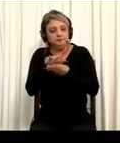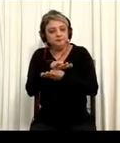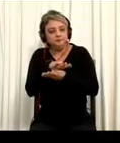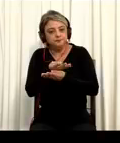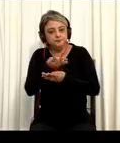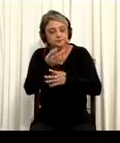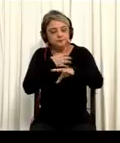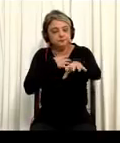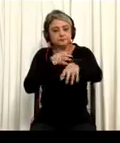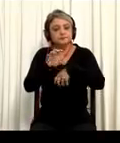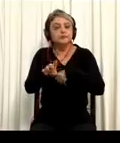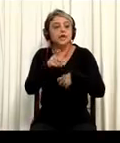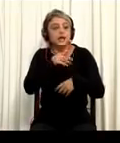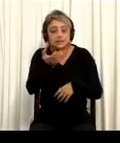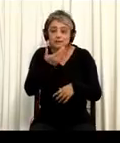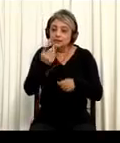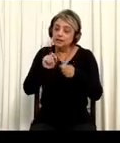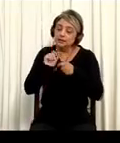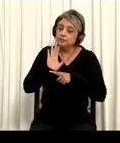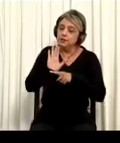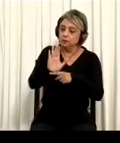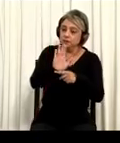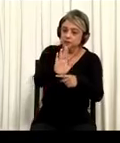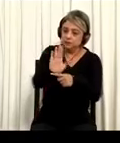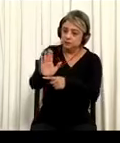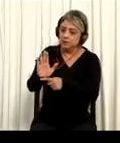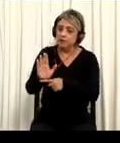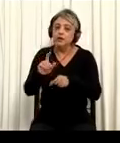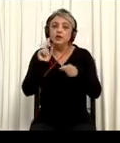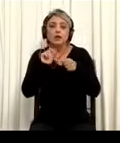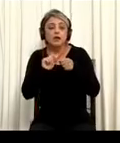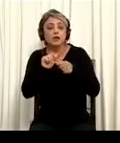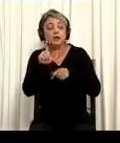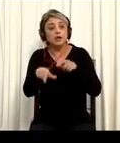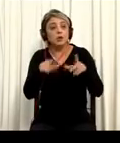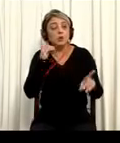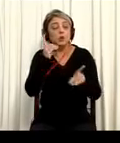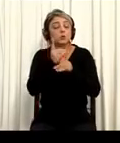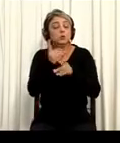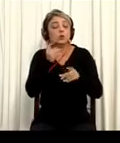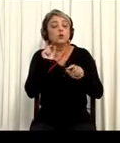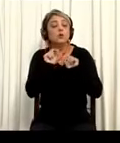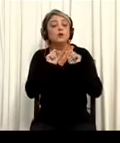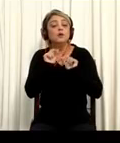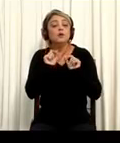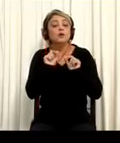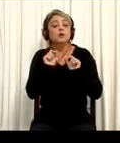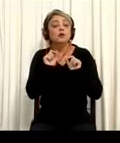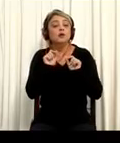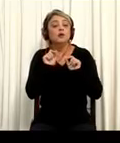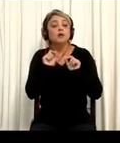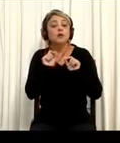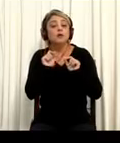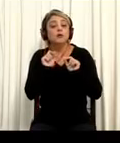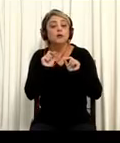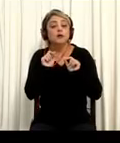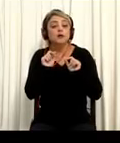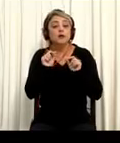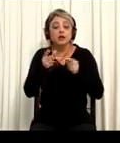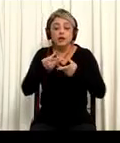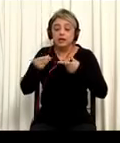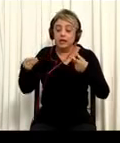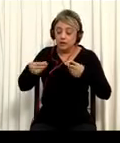de solidariedade, elas querem também contribuir, e a forma que a gente achou para elas contribuir foi comprando